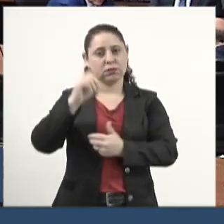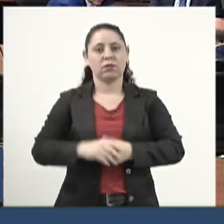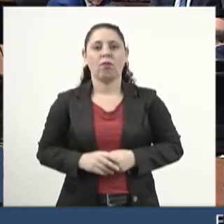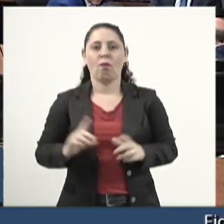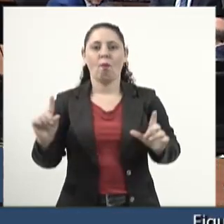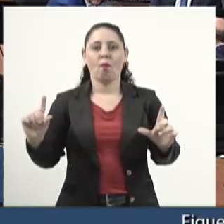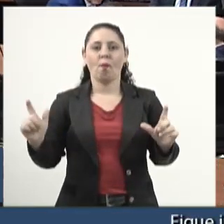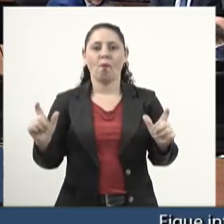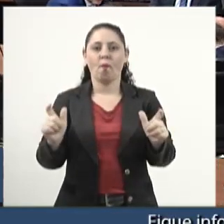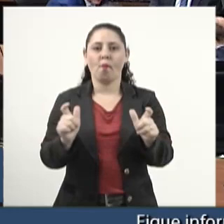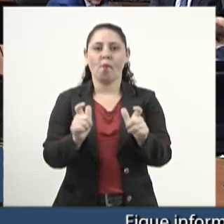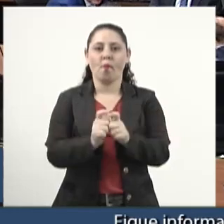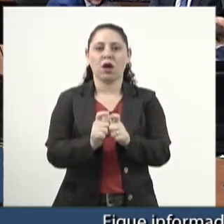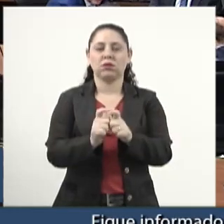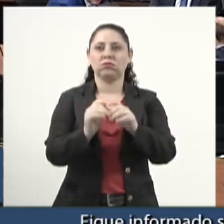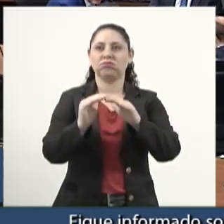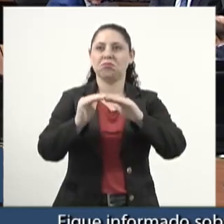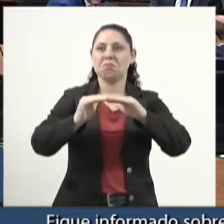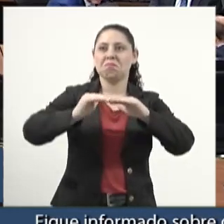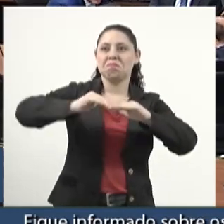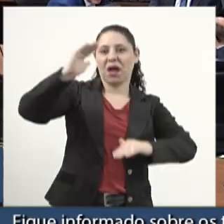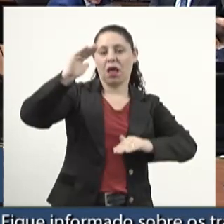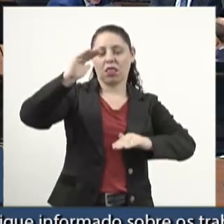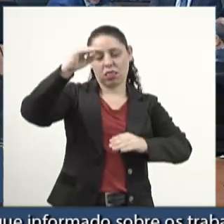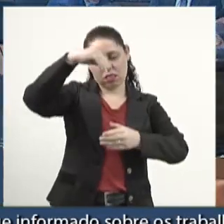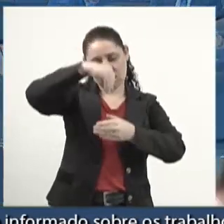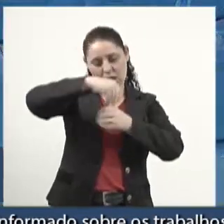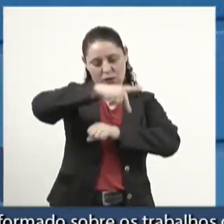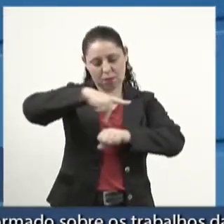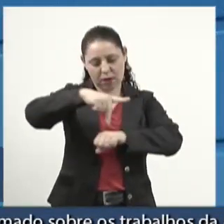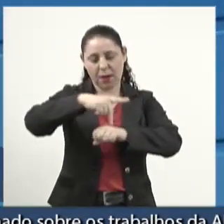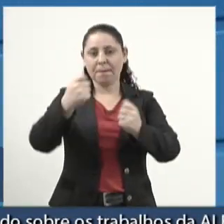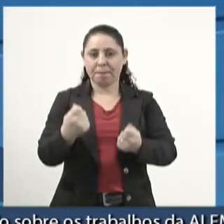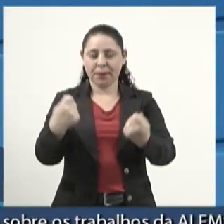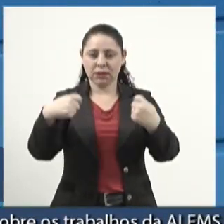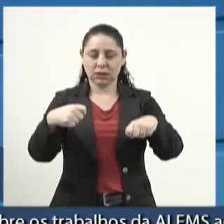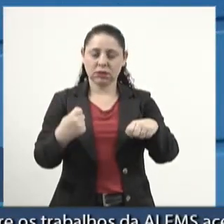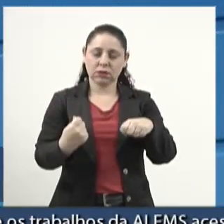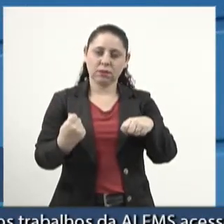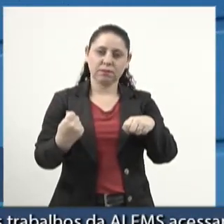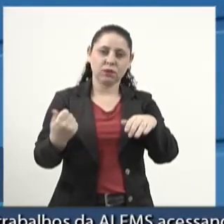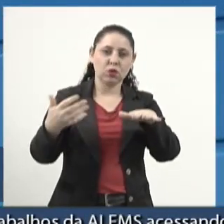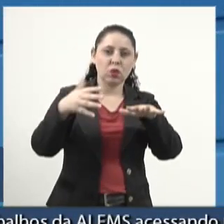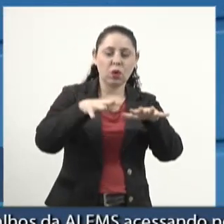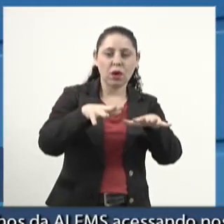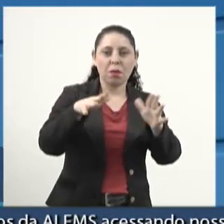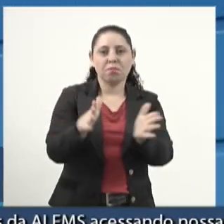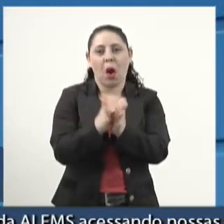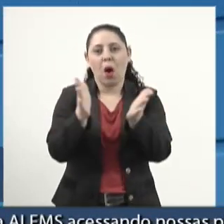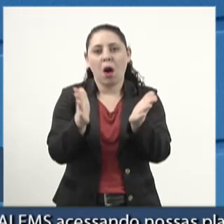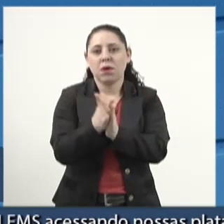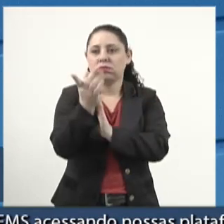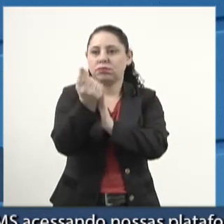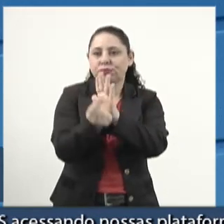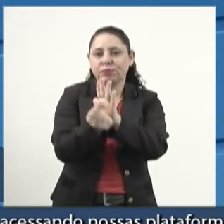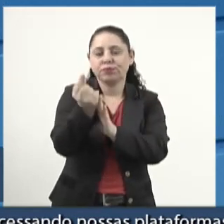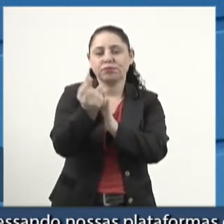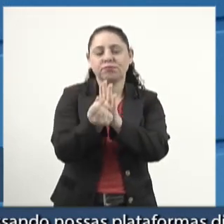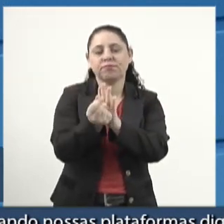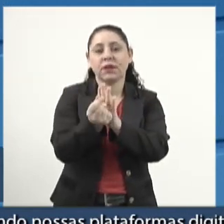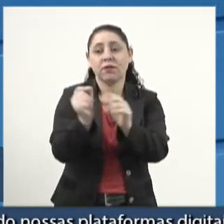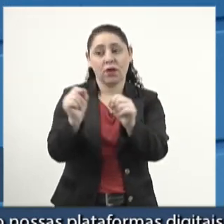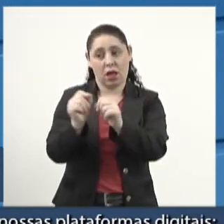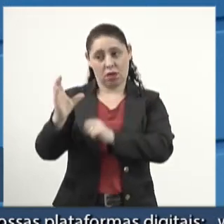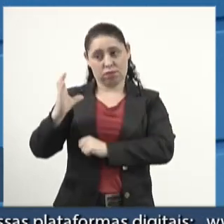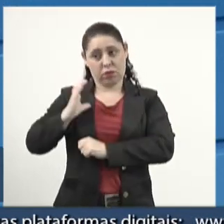Reduzir as desigualdades dentro dos países requer incluir o pobre nos orçamentos nacionais e fazer os